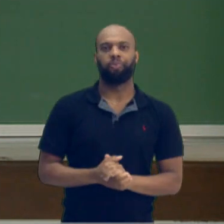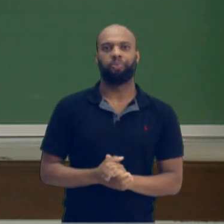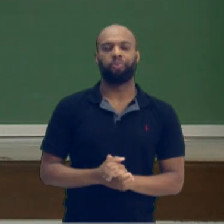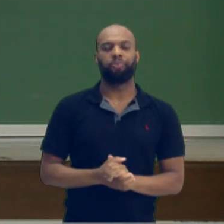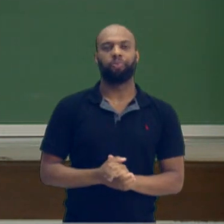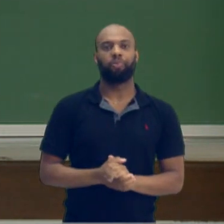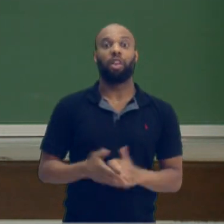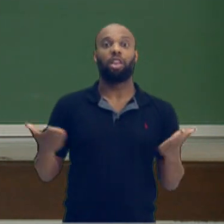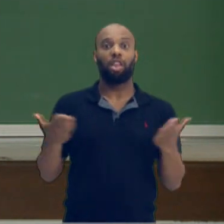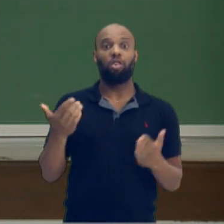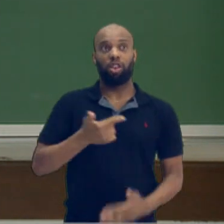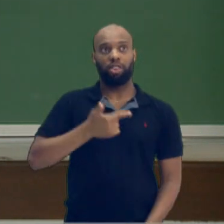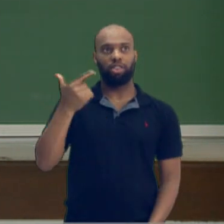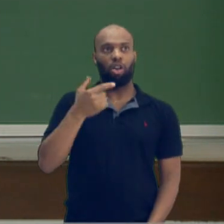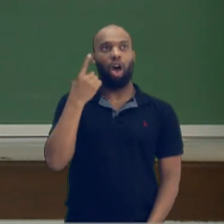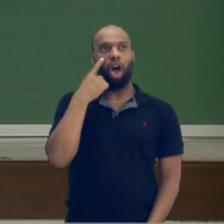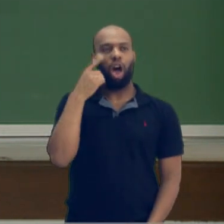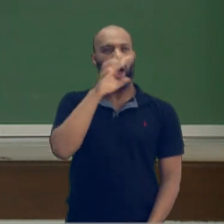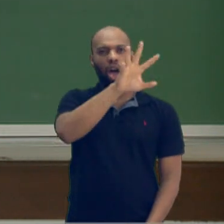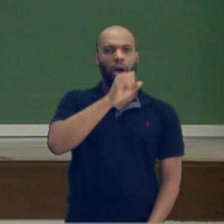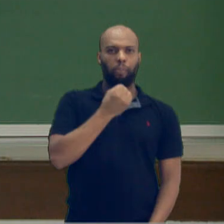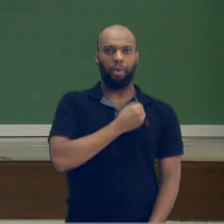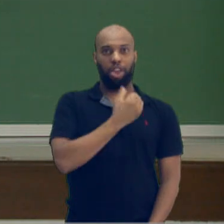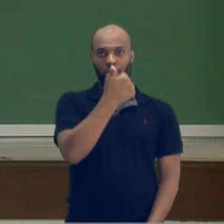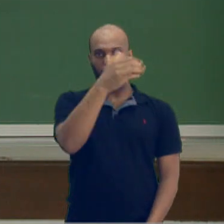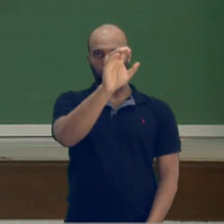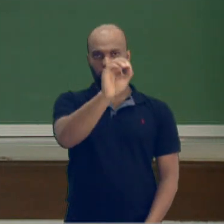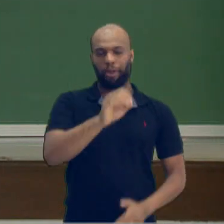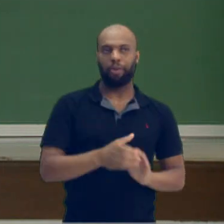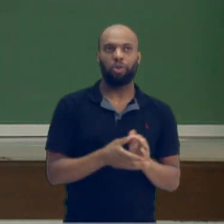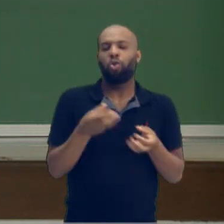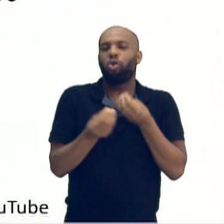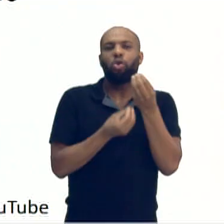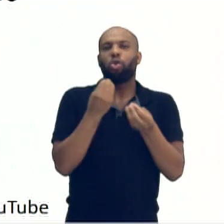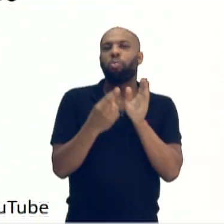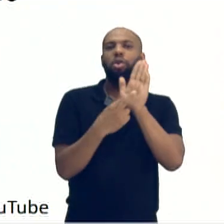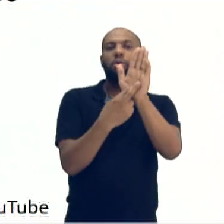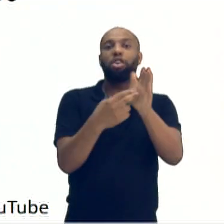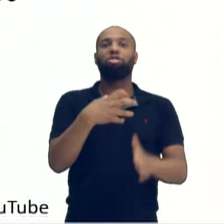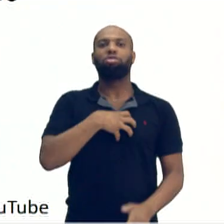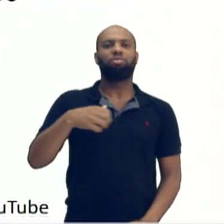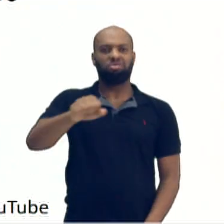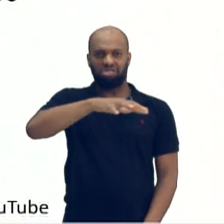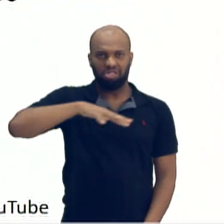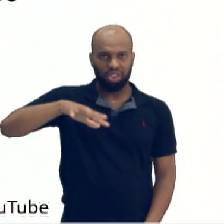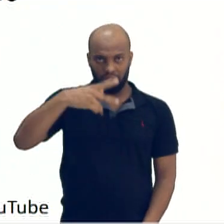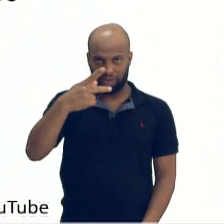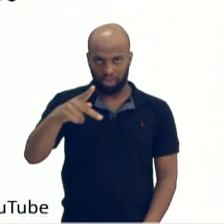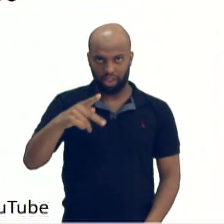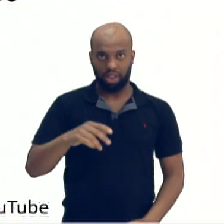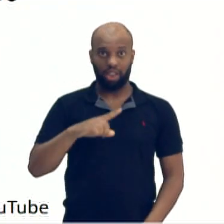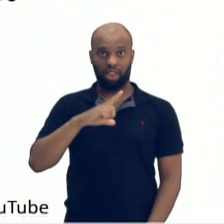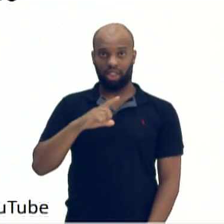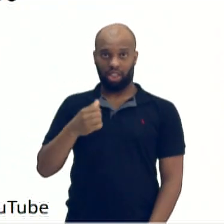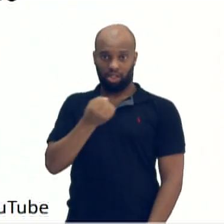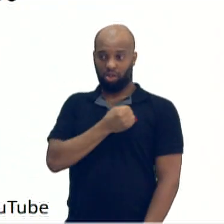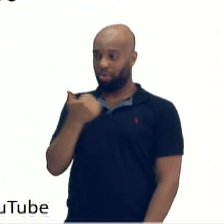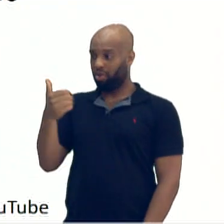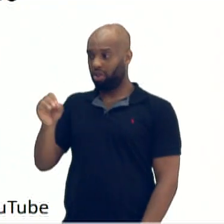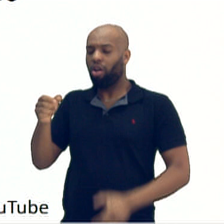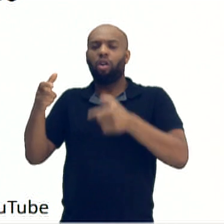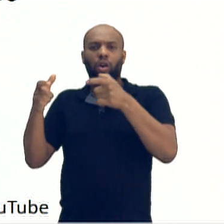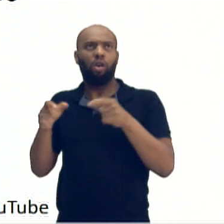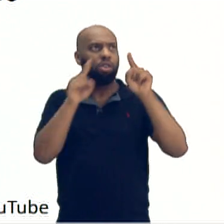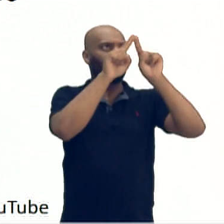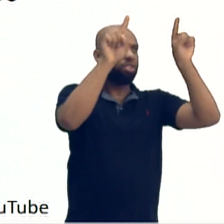segundo termo aqui. Vou pegar o termo 10. Então, no termo 10, como que eu vou representar a forma genérica desse termo? O elemento 10, aonde que ele